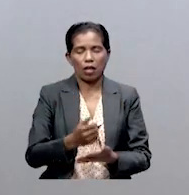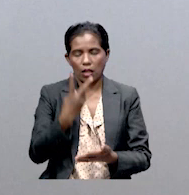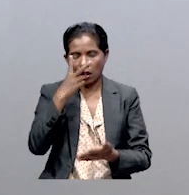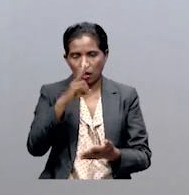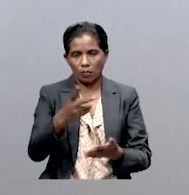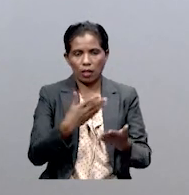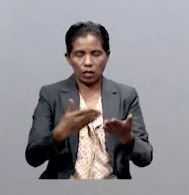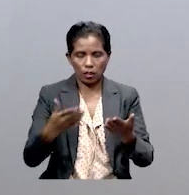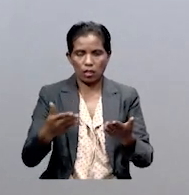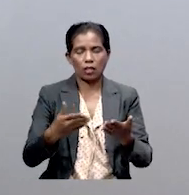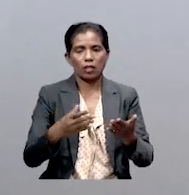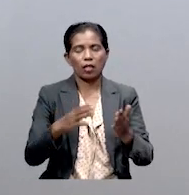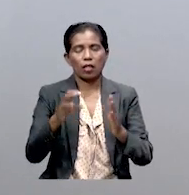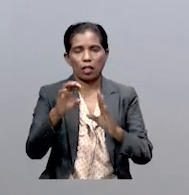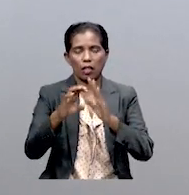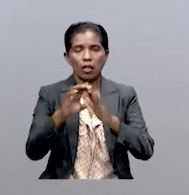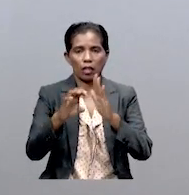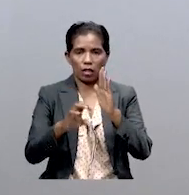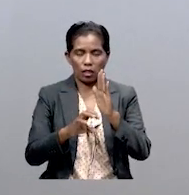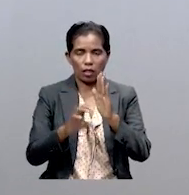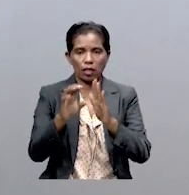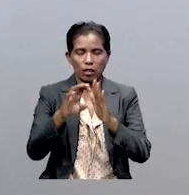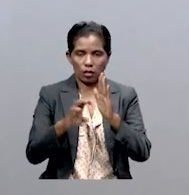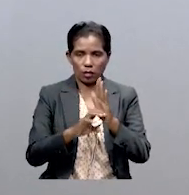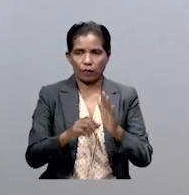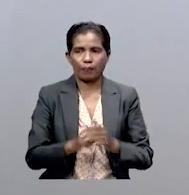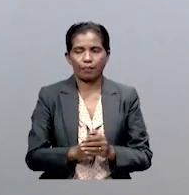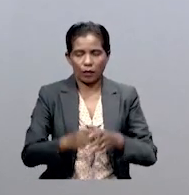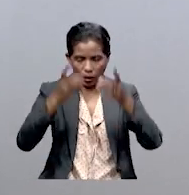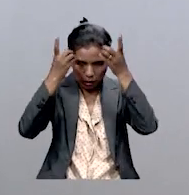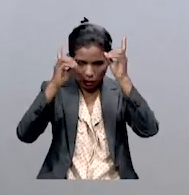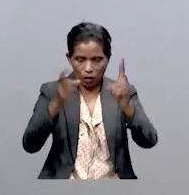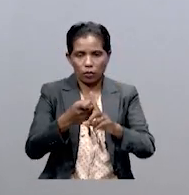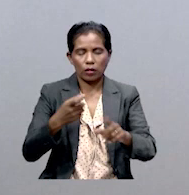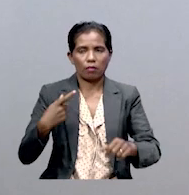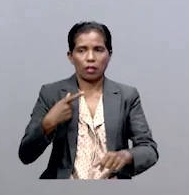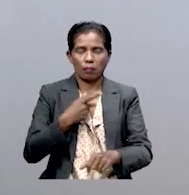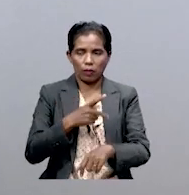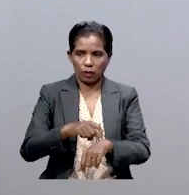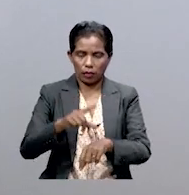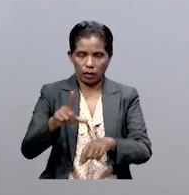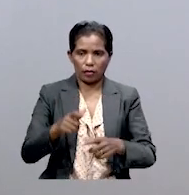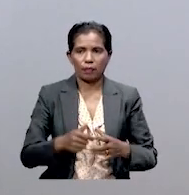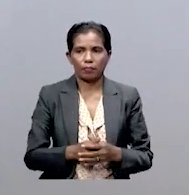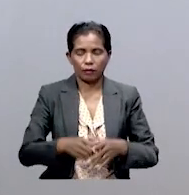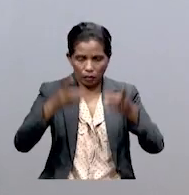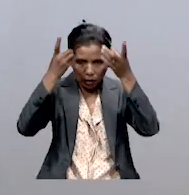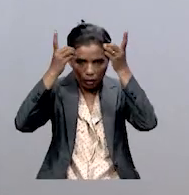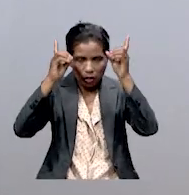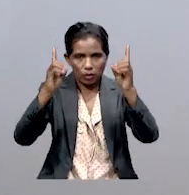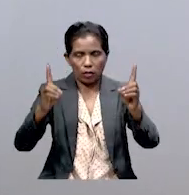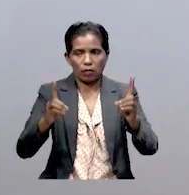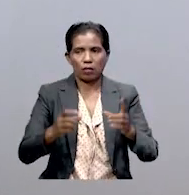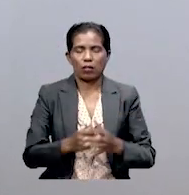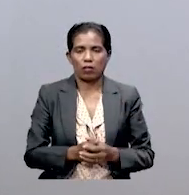nene. Hadiah nene com certeza oficina matem hadiah, não sei lá, mas agora nasa decisão tem que sair si parlamento. Agora, decisão atu nasa,